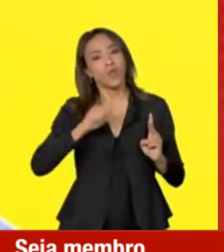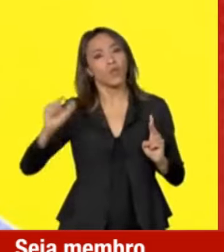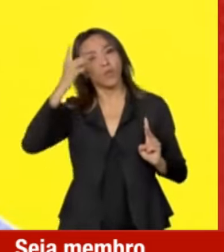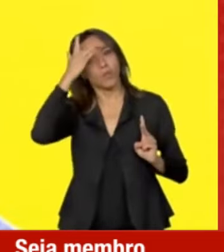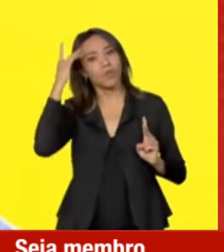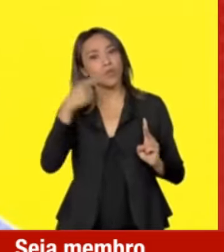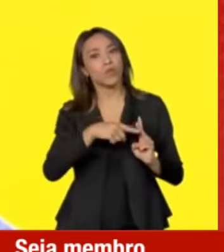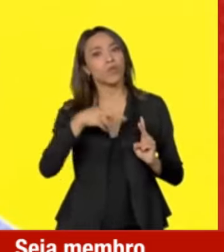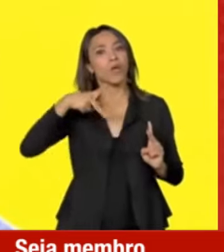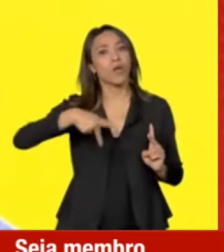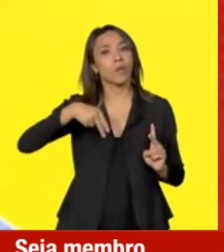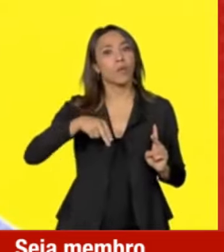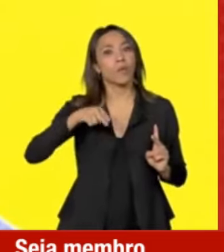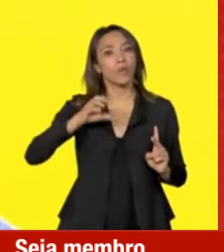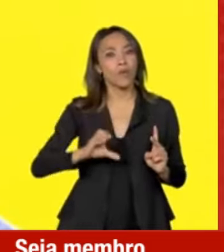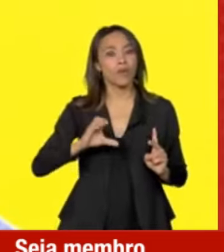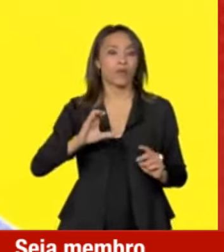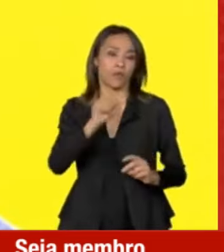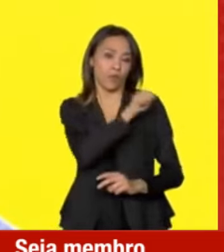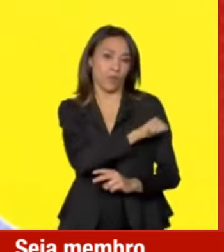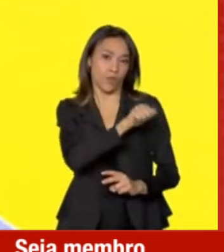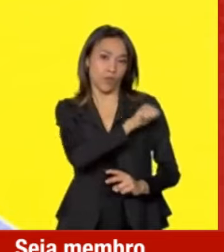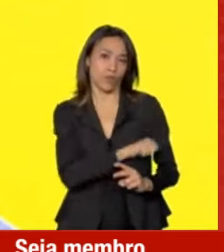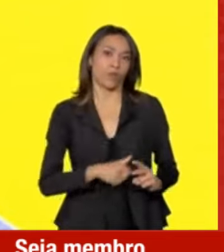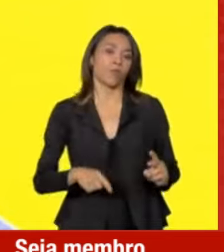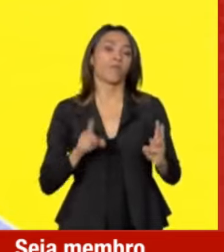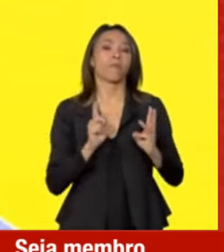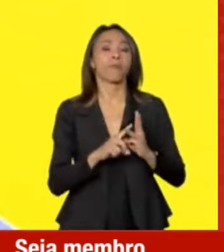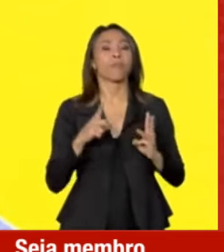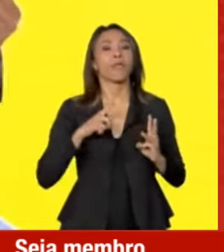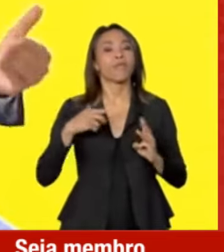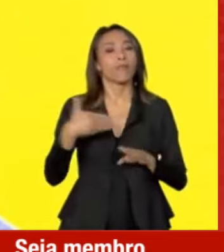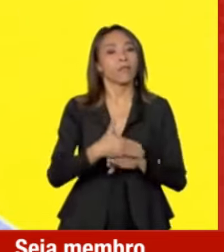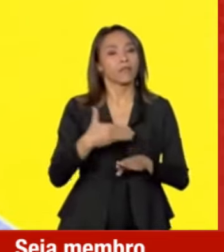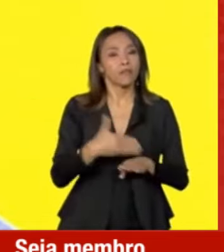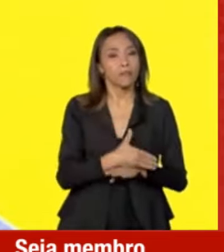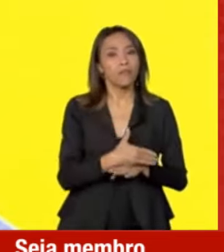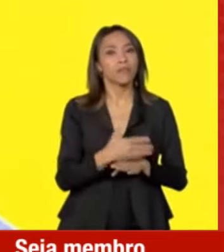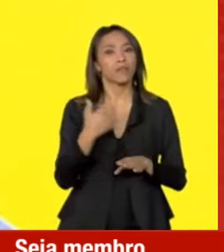da PUC-Rio, e que contou com